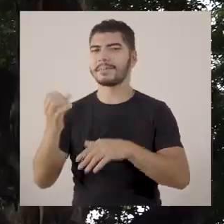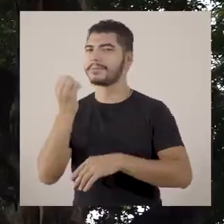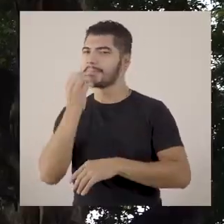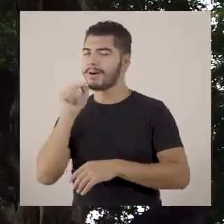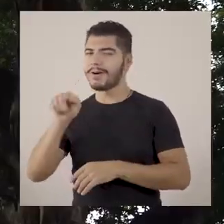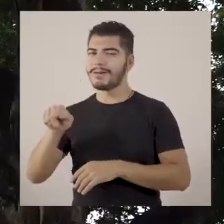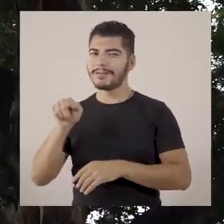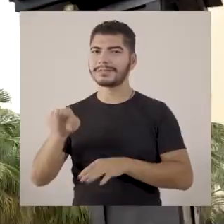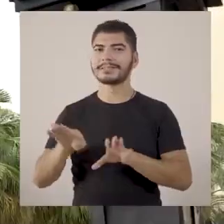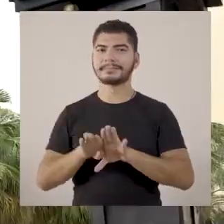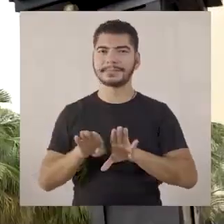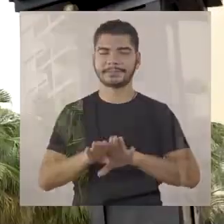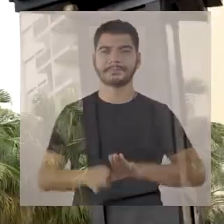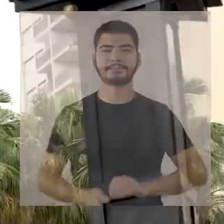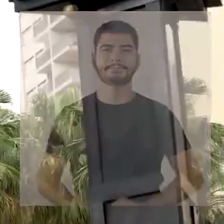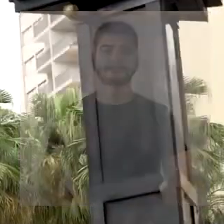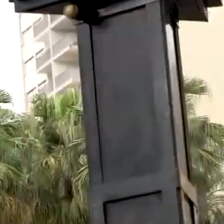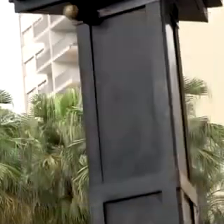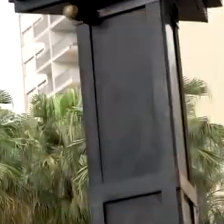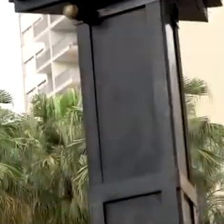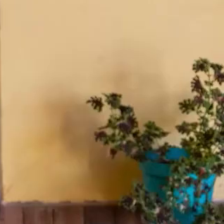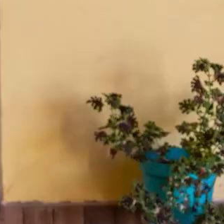também.